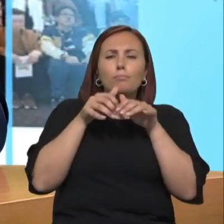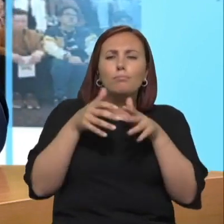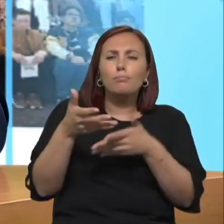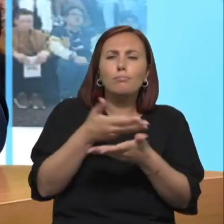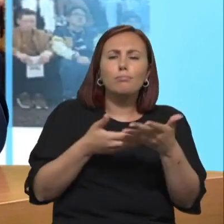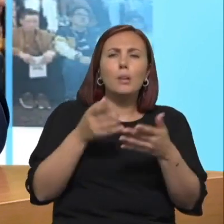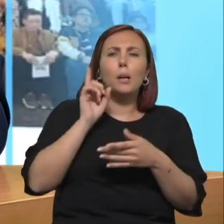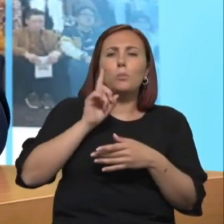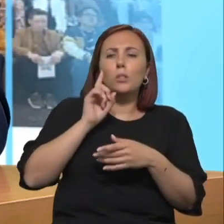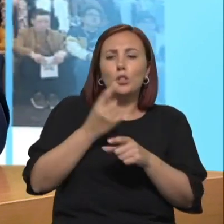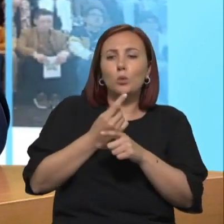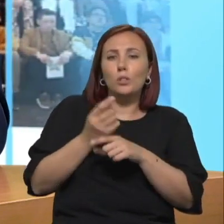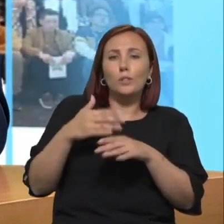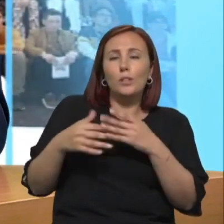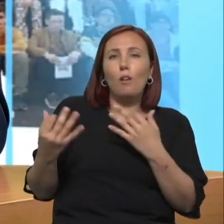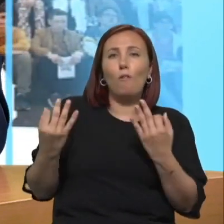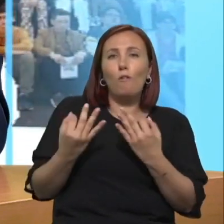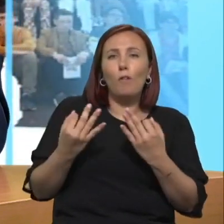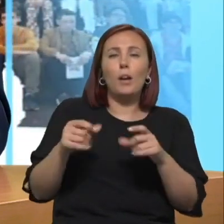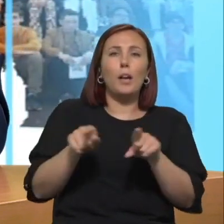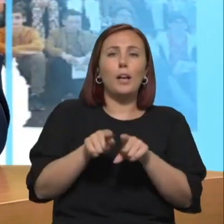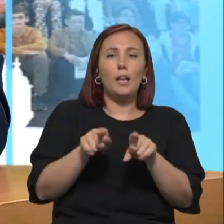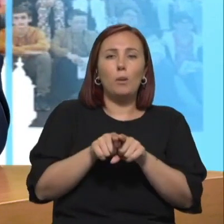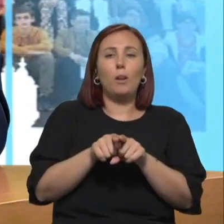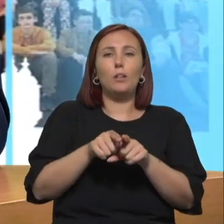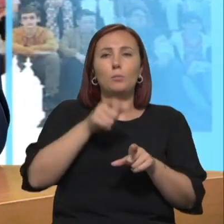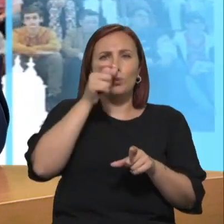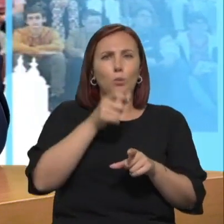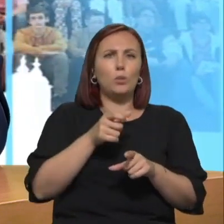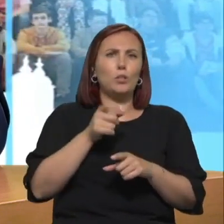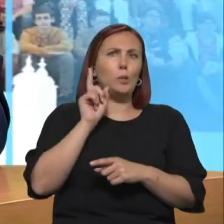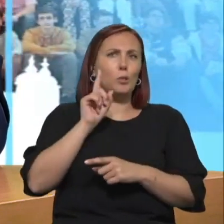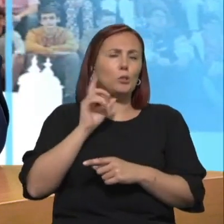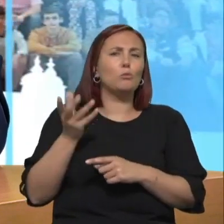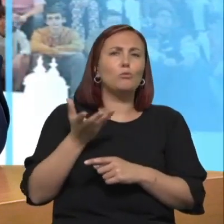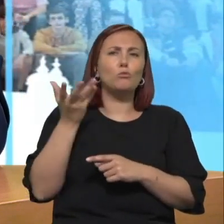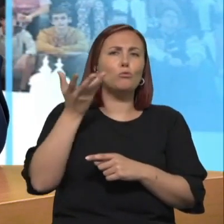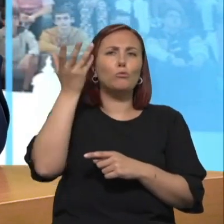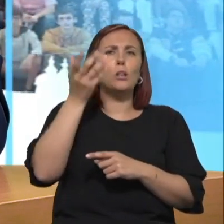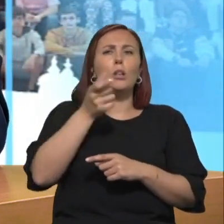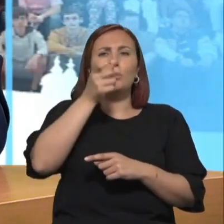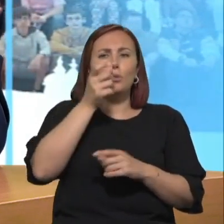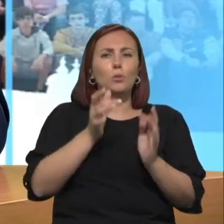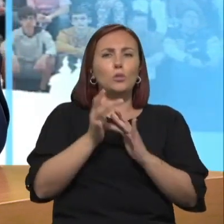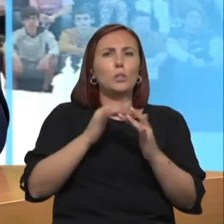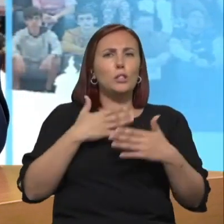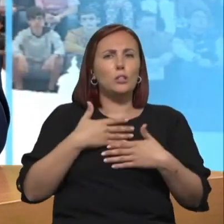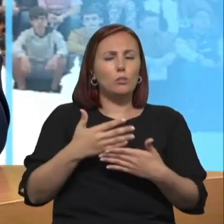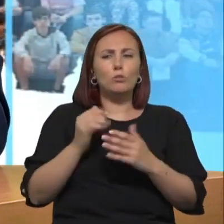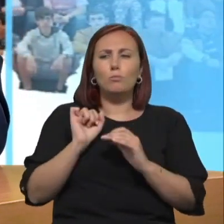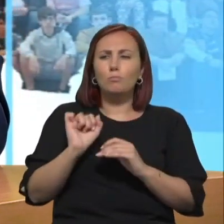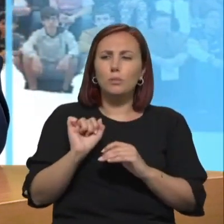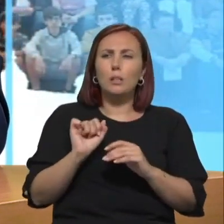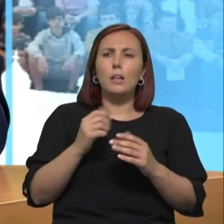do que fizeram. São figuras de grande valor e que são cristãos que realmente deixaram